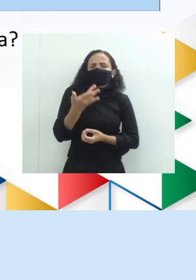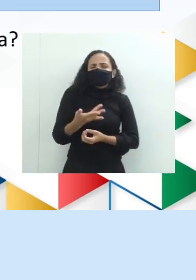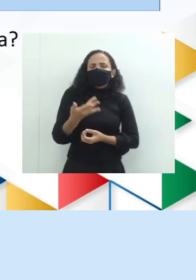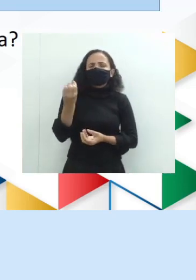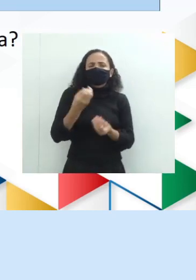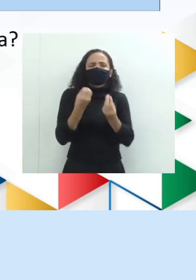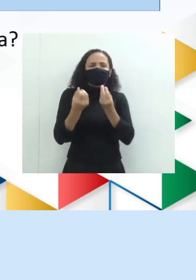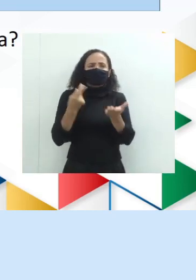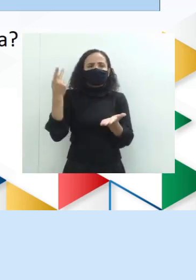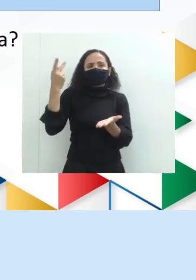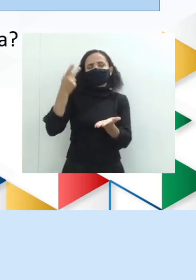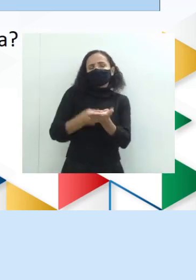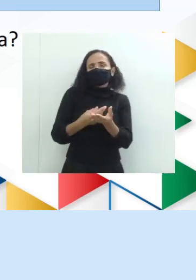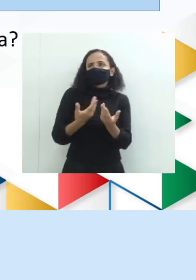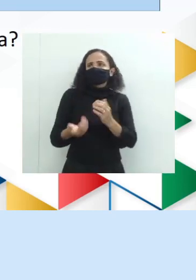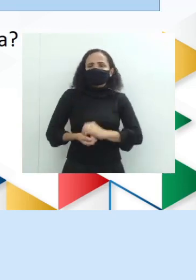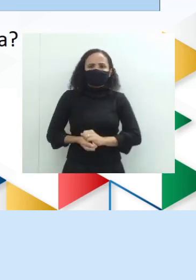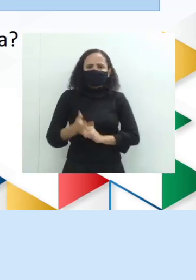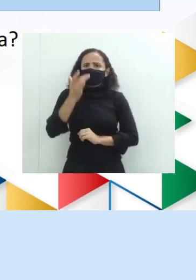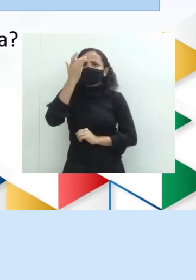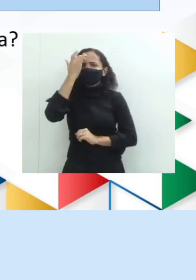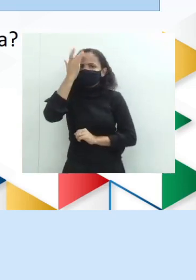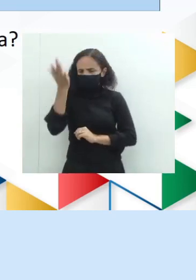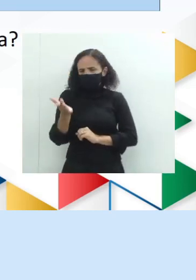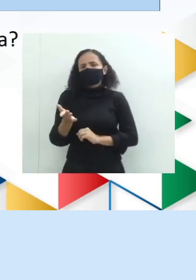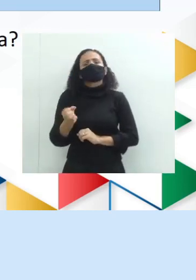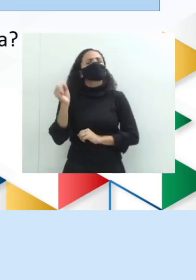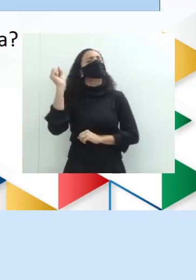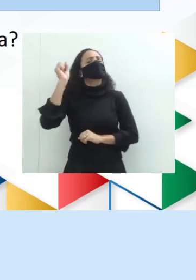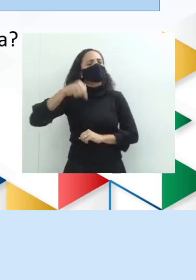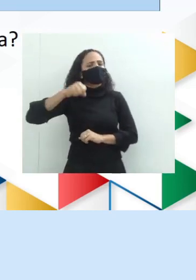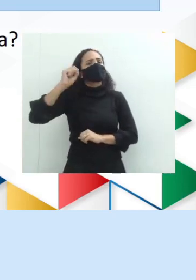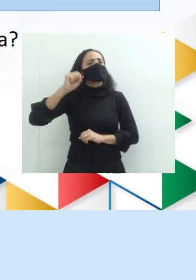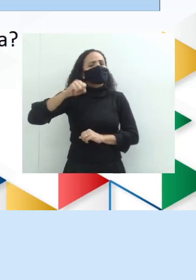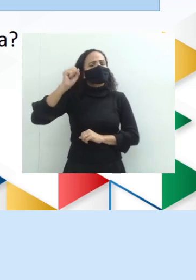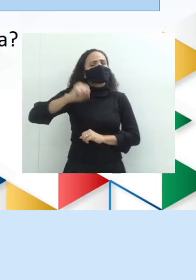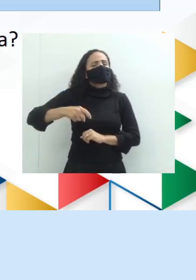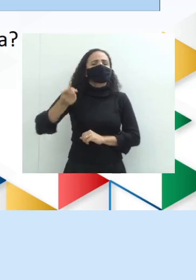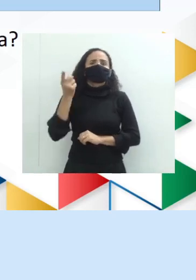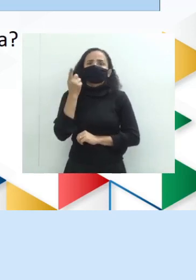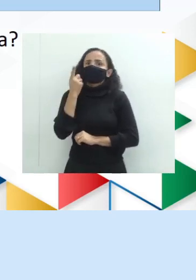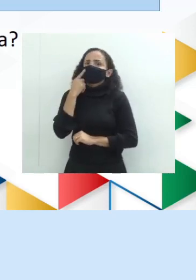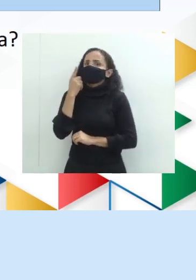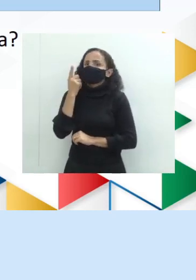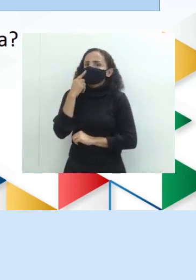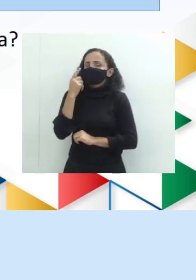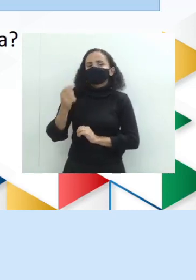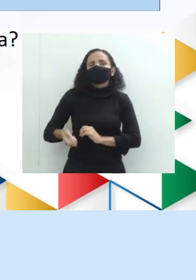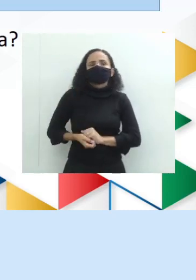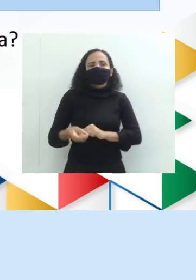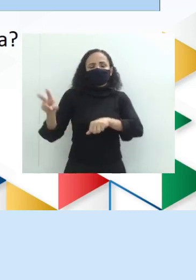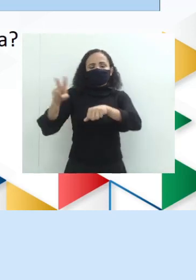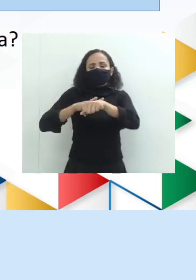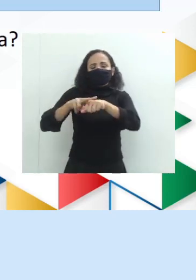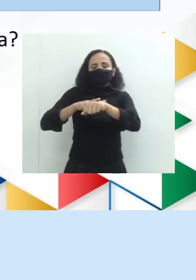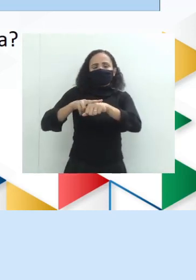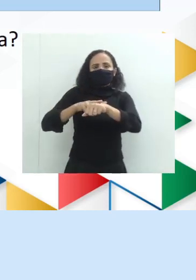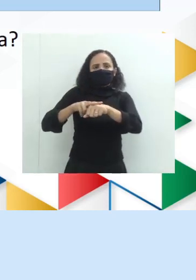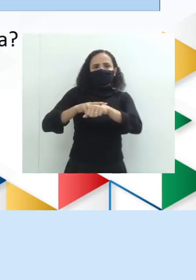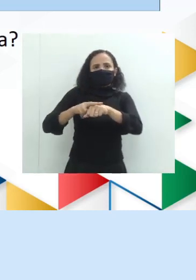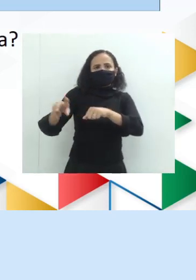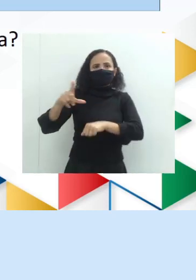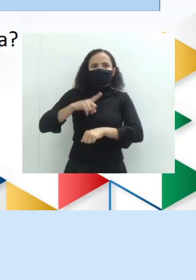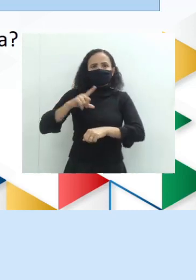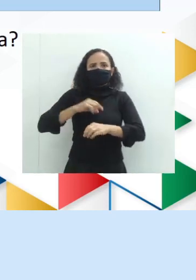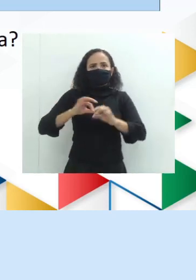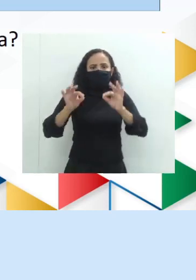nessa bandeira. Professor, tá fácil de classificar? Sim, muito fácil. Presta bastante atenção. O verde, ele tem um